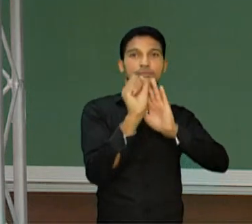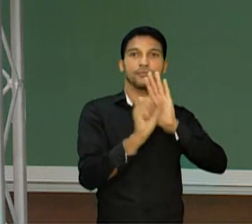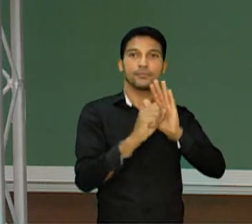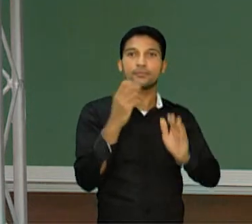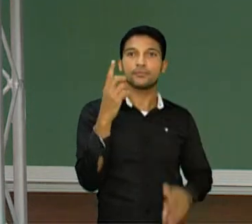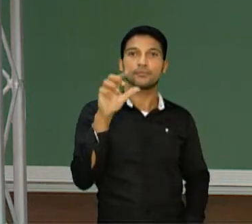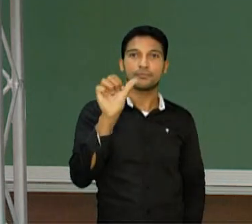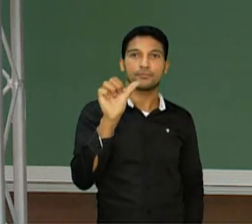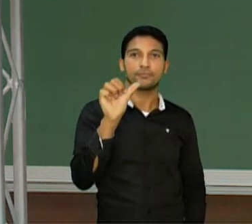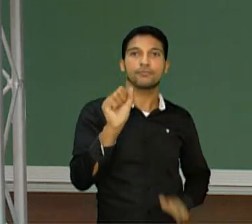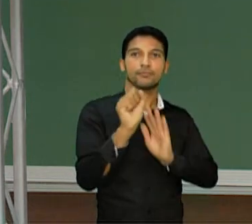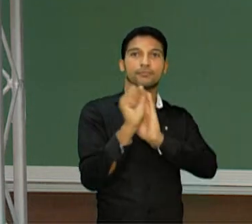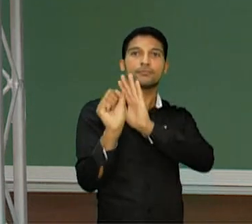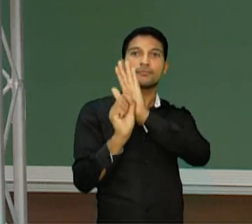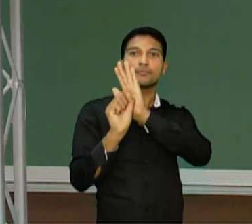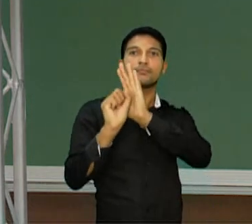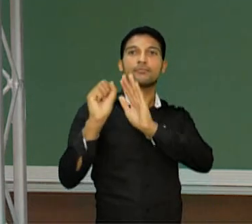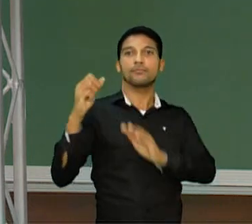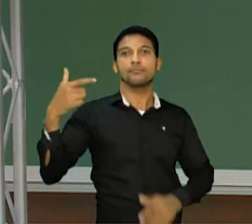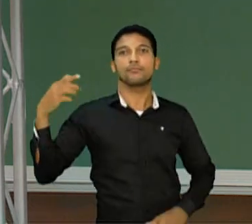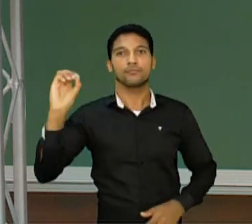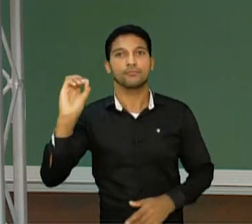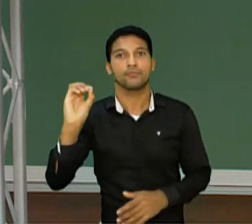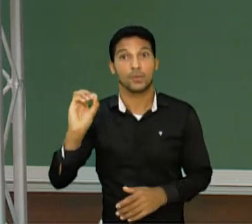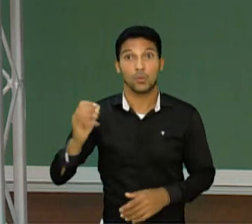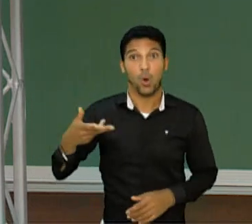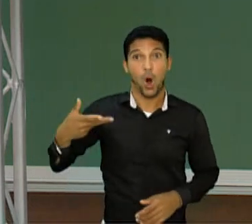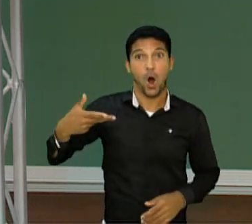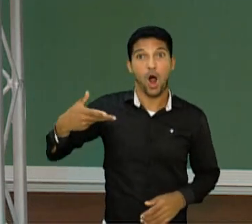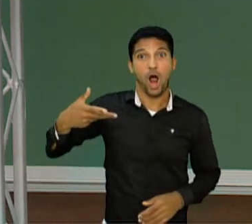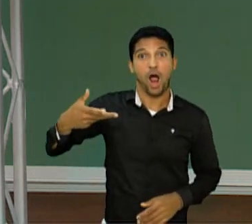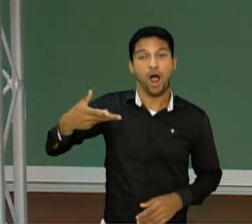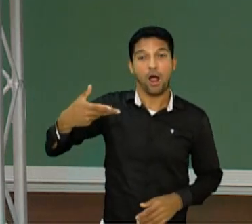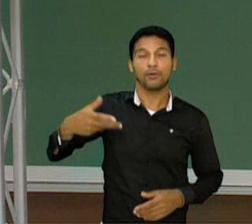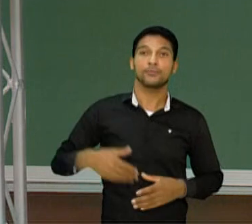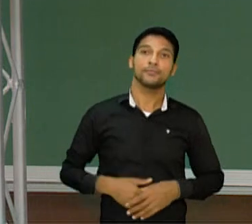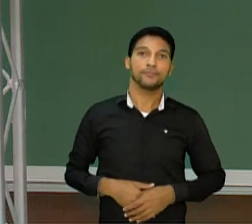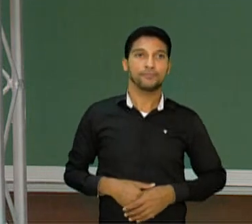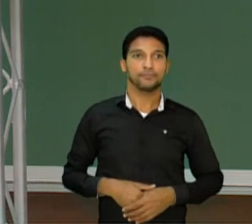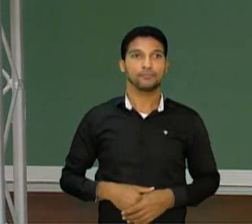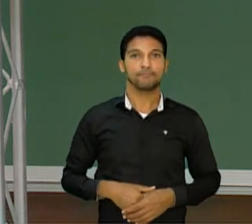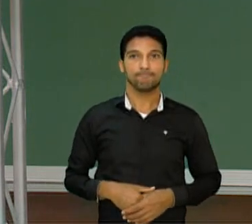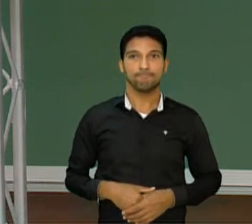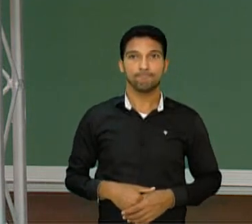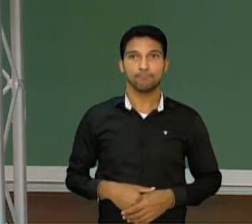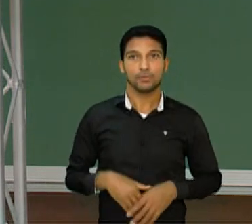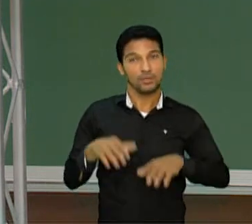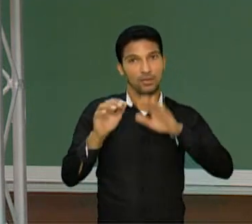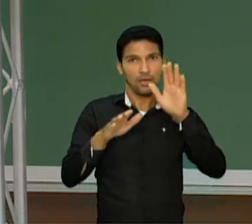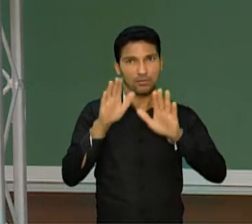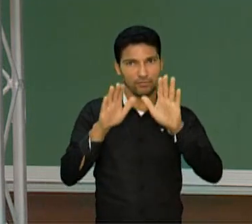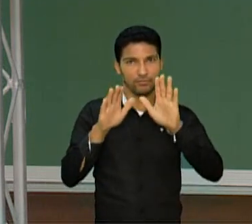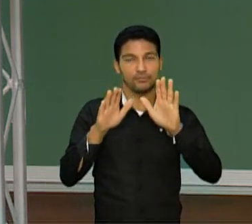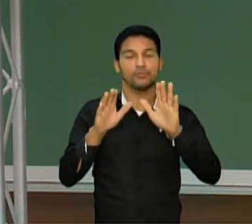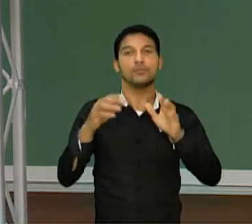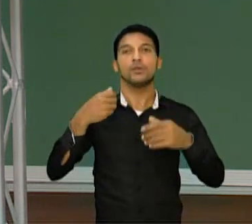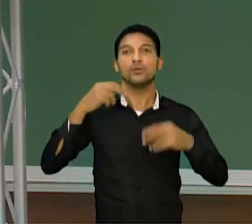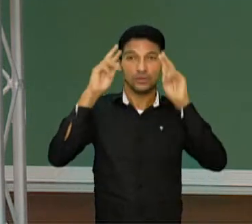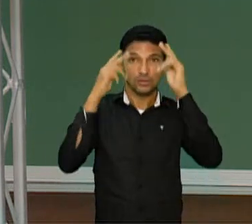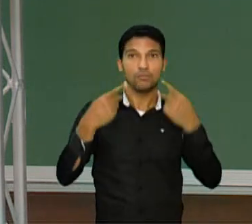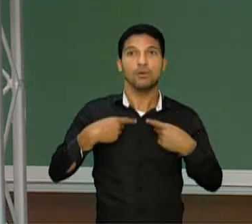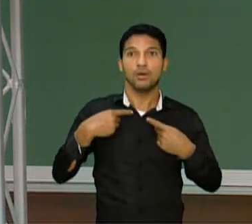rapidez fez com que a gente não percebesse muitas vezes a forma e a quantidade de recursos que foi